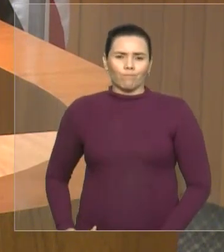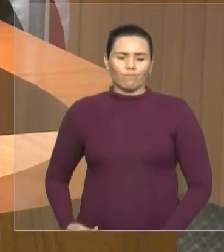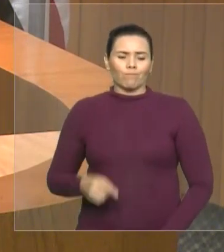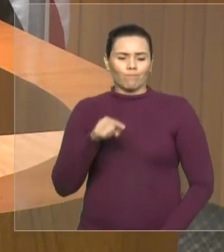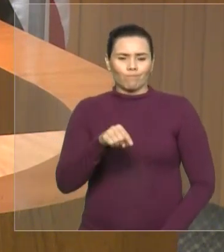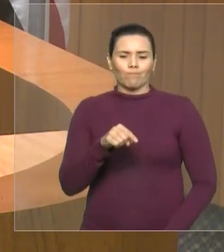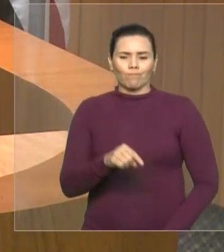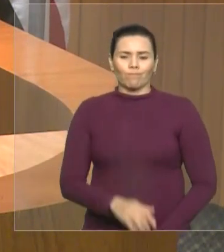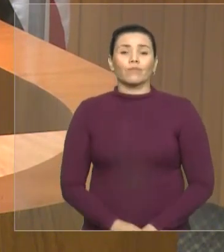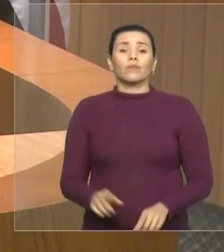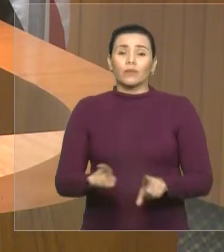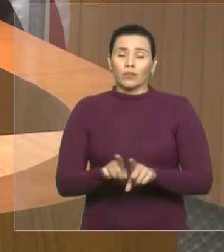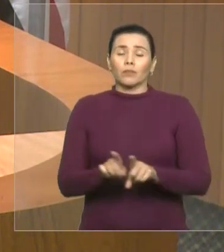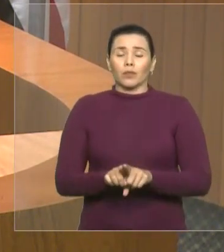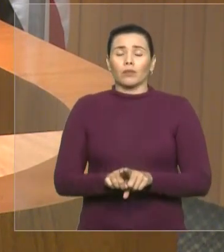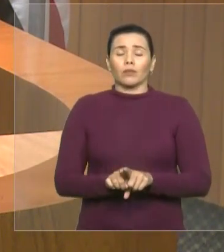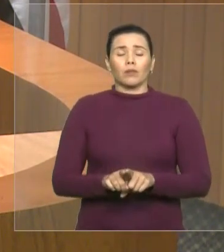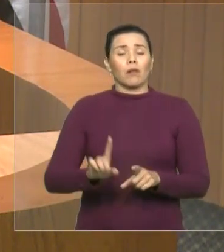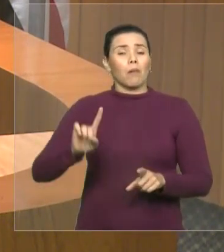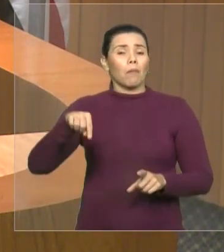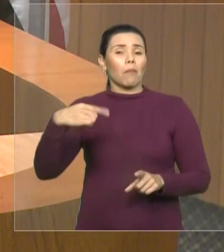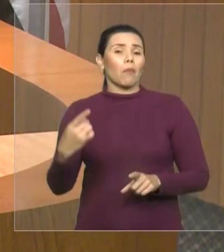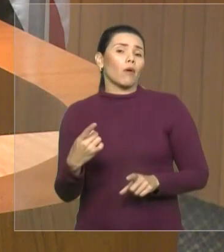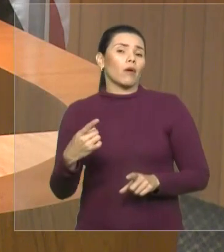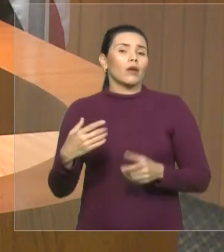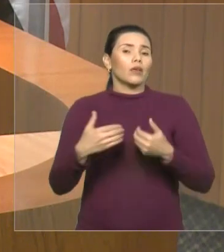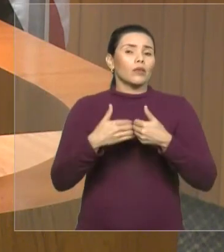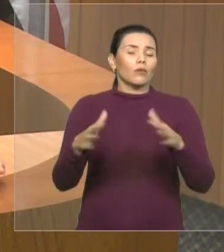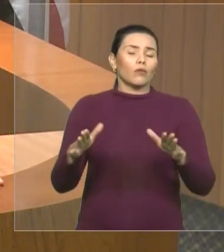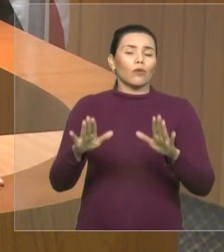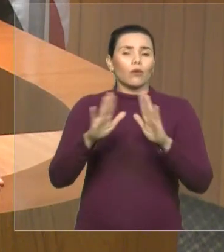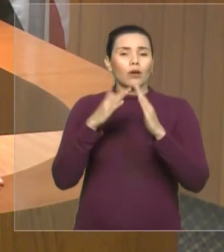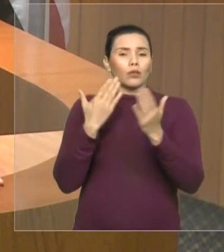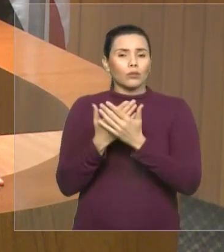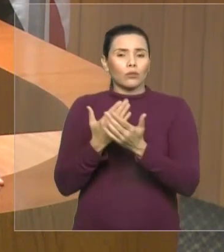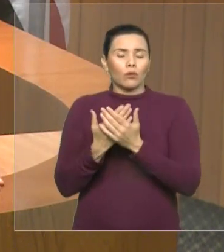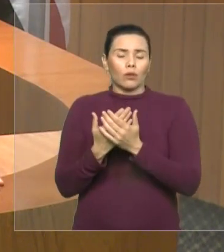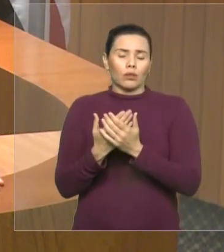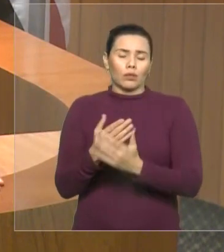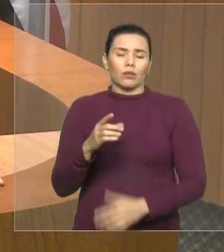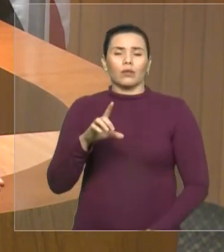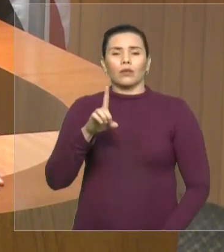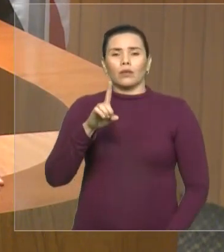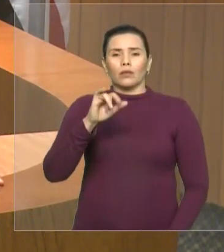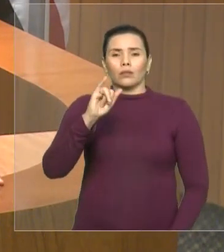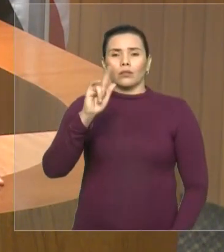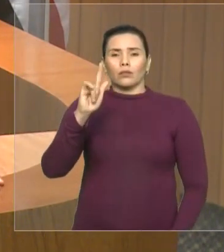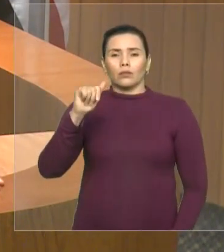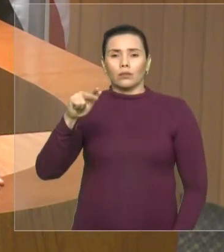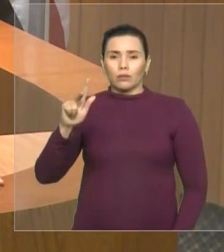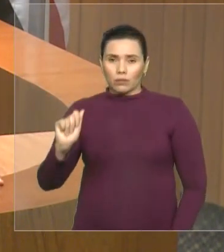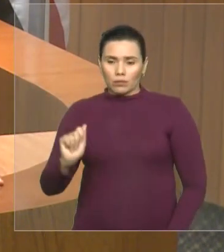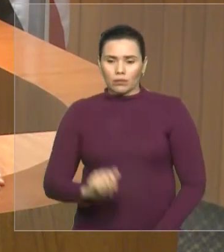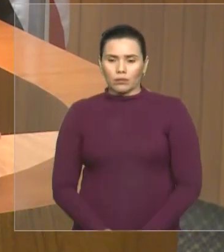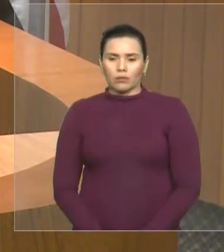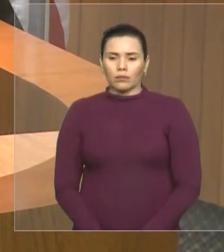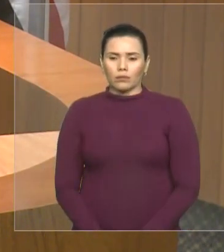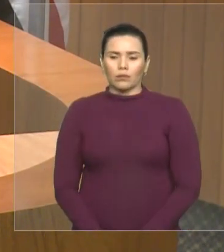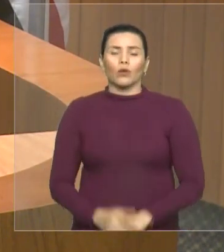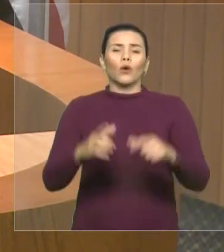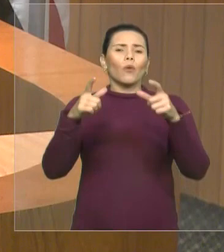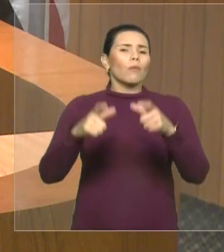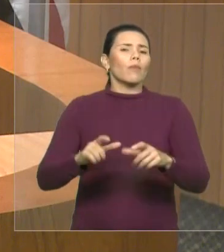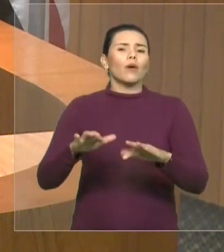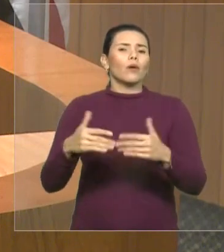inaugurou uma escola digna, também na cidade de Barra do Corda, uma grande escola ali num bairro,